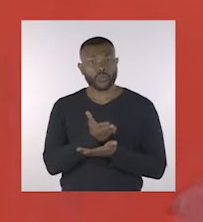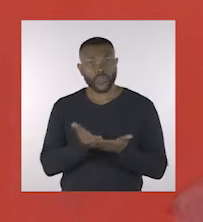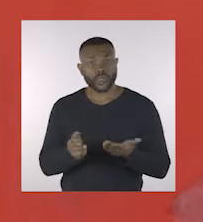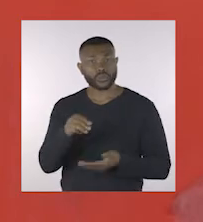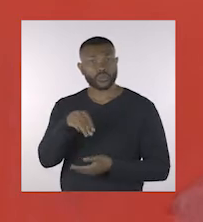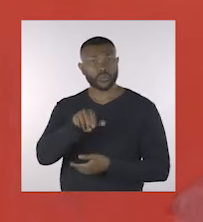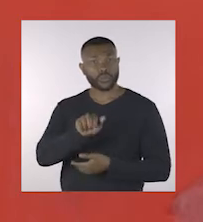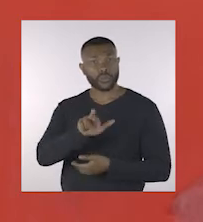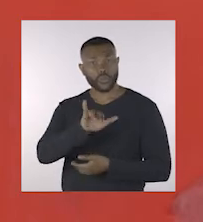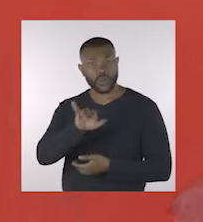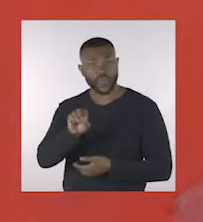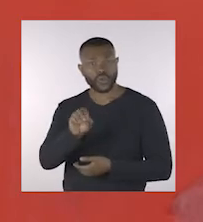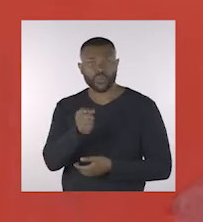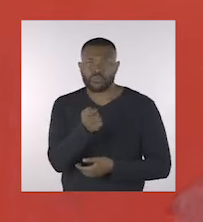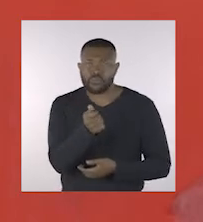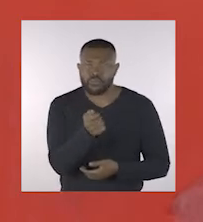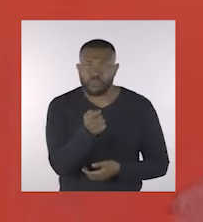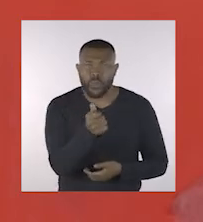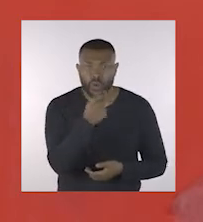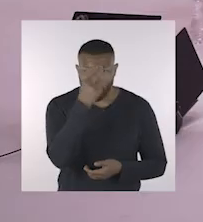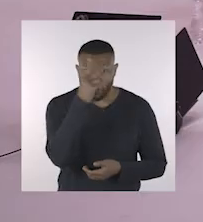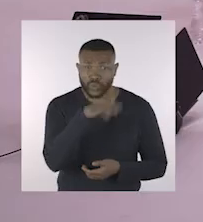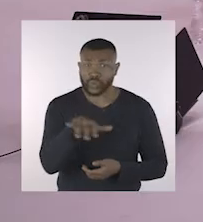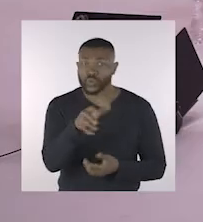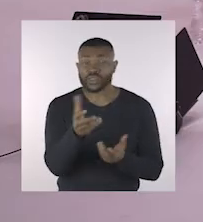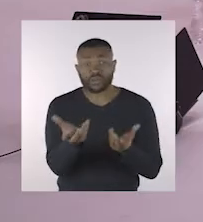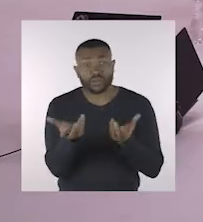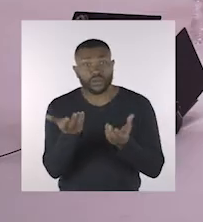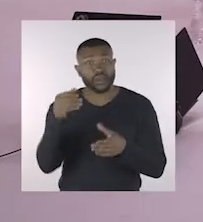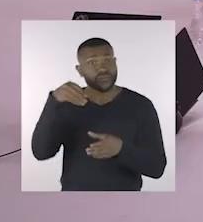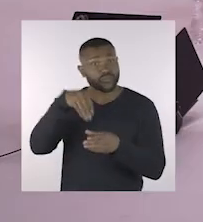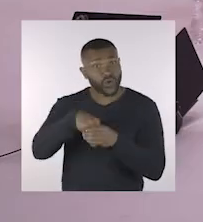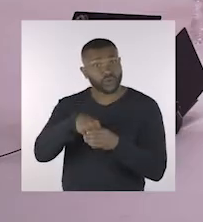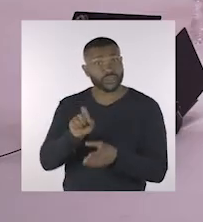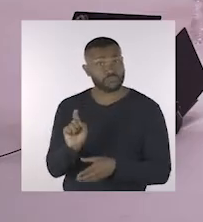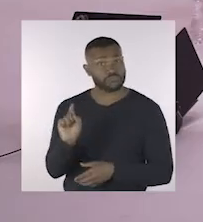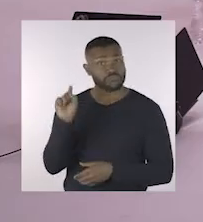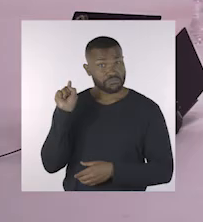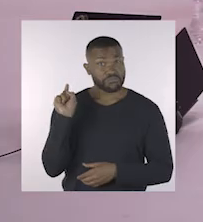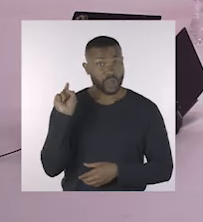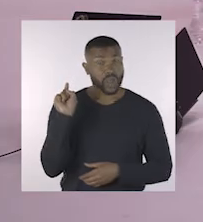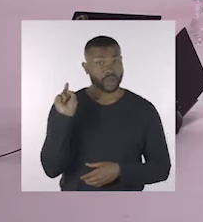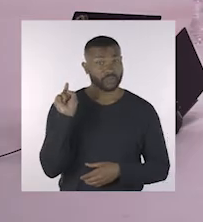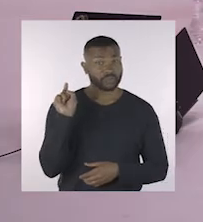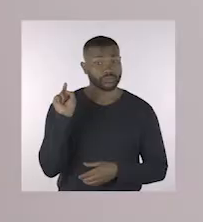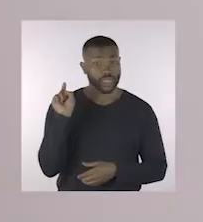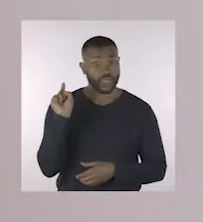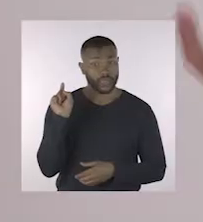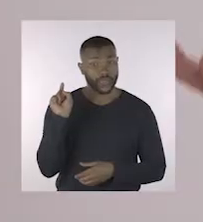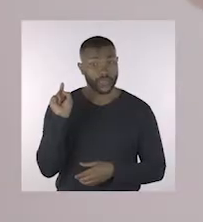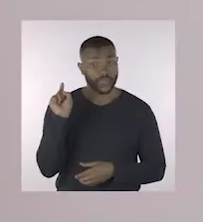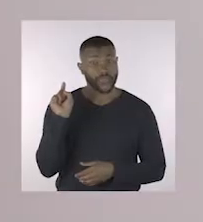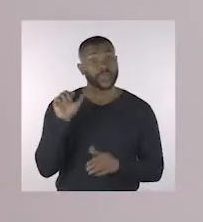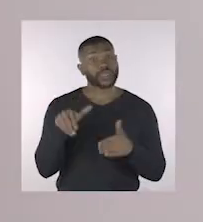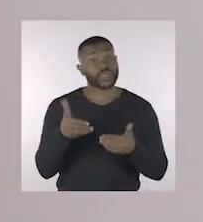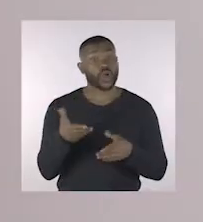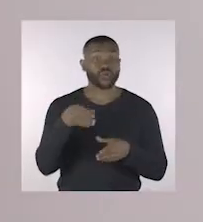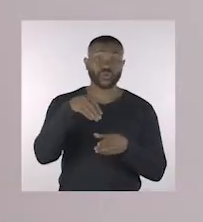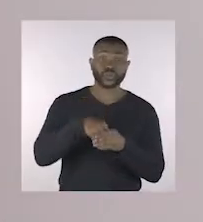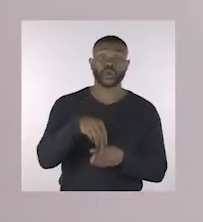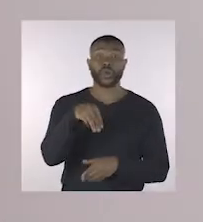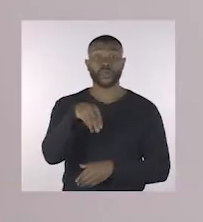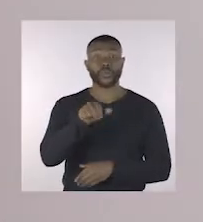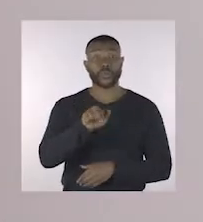Mário Covas por um pouquinho que é muita gente que queria votar na Marta para ir aí entrou acabou